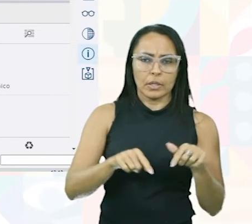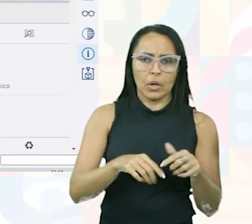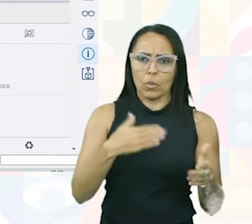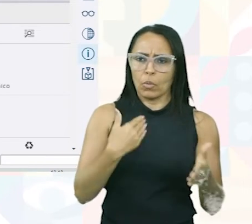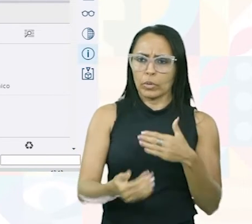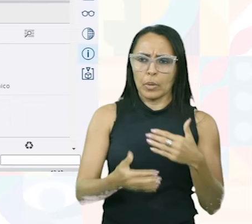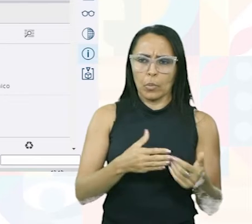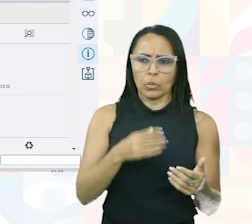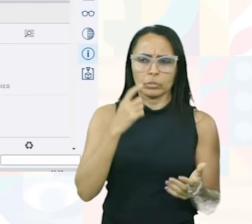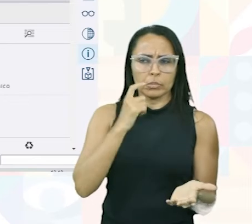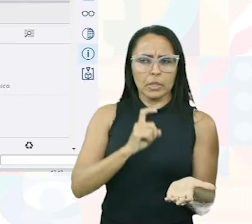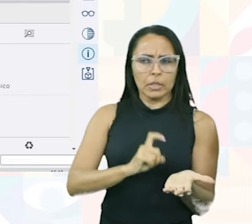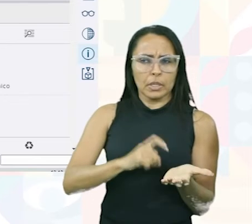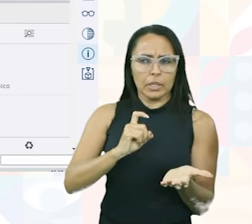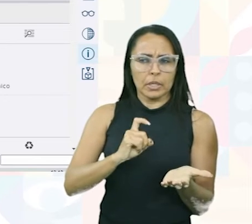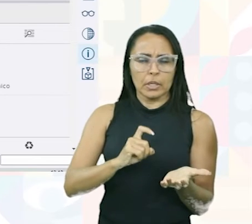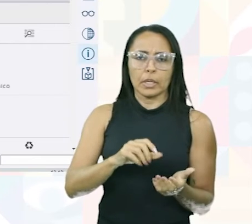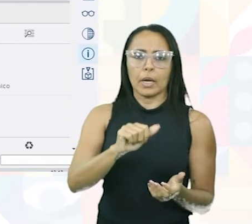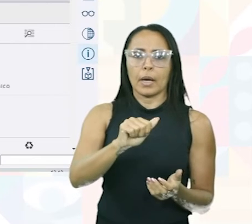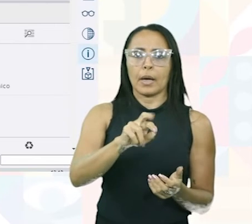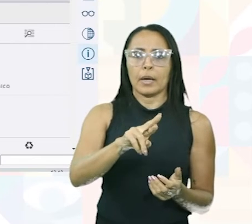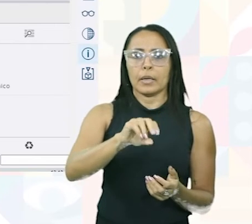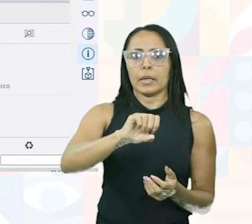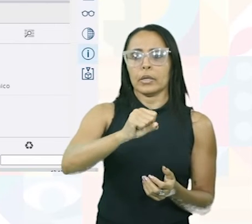ponto da aresta.